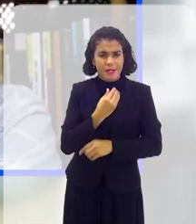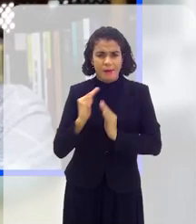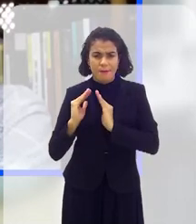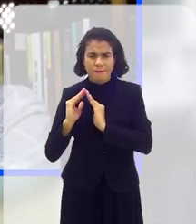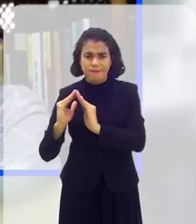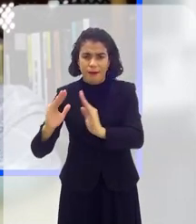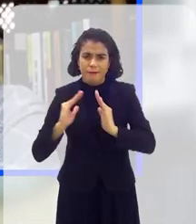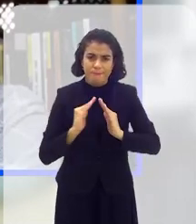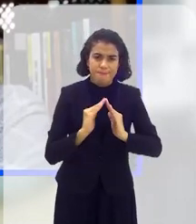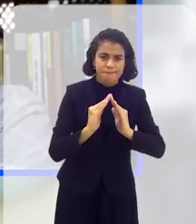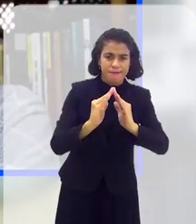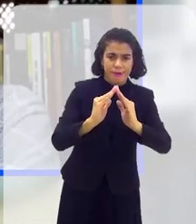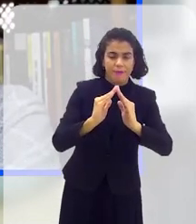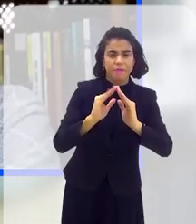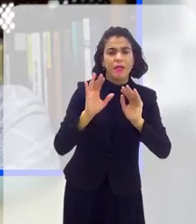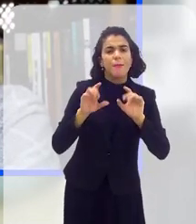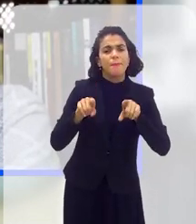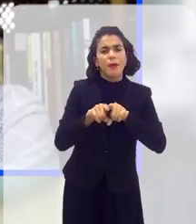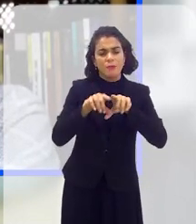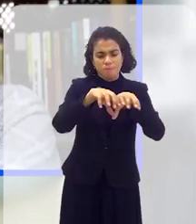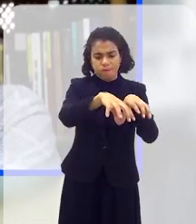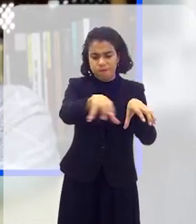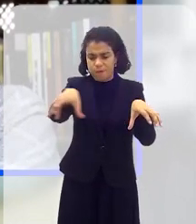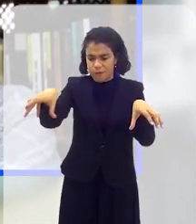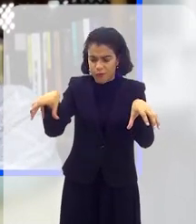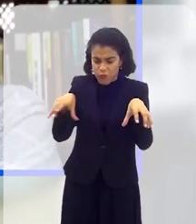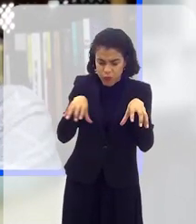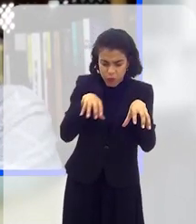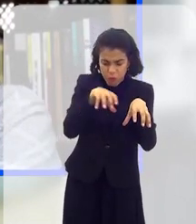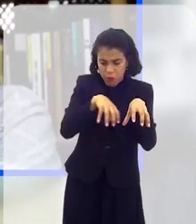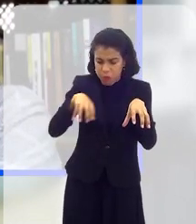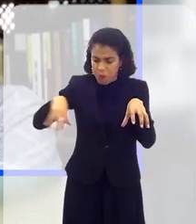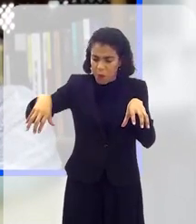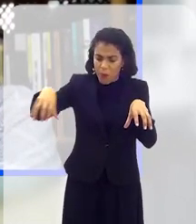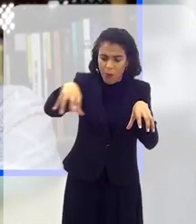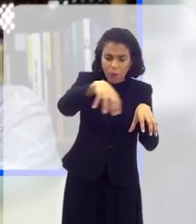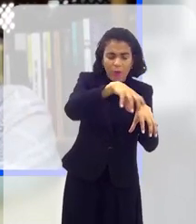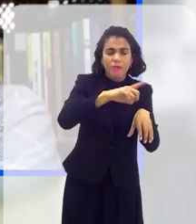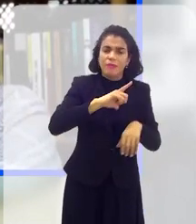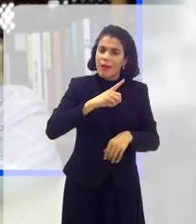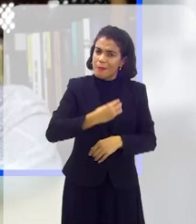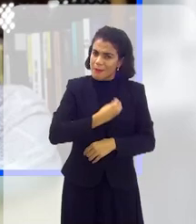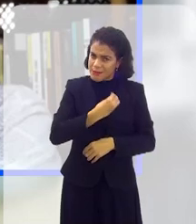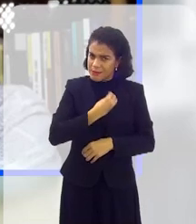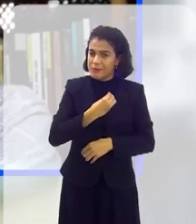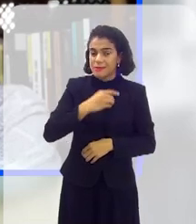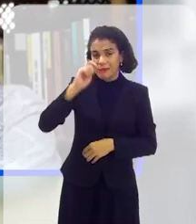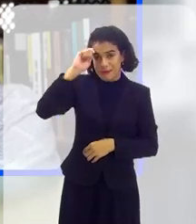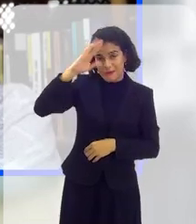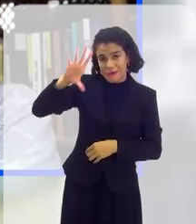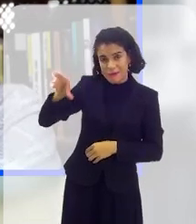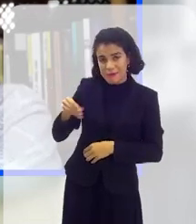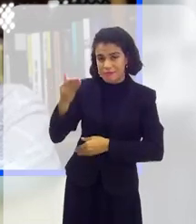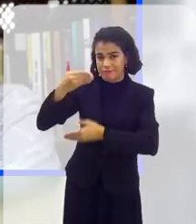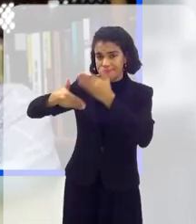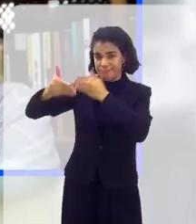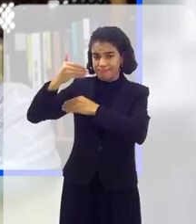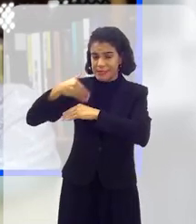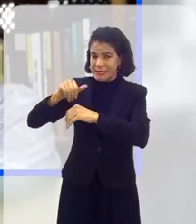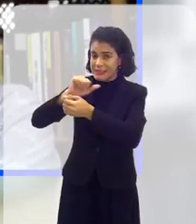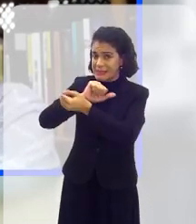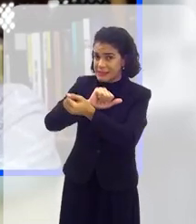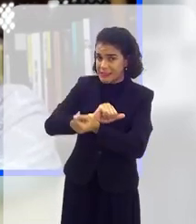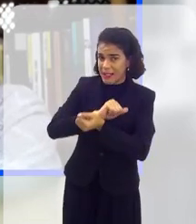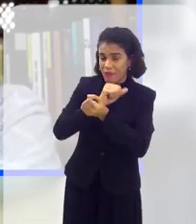das nossas vilas, vilarejos, aqui no estado do Rio mesmo, tem essa participação de afrodescendentes,